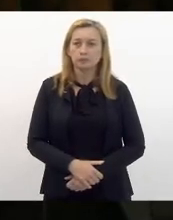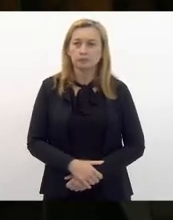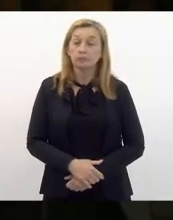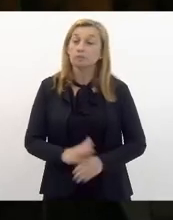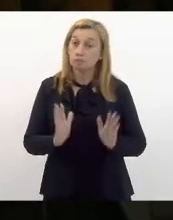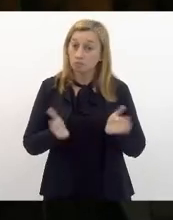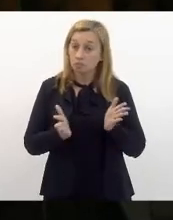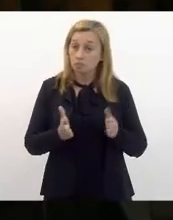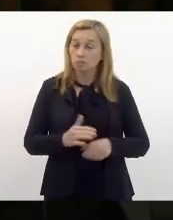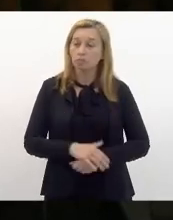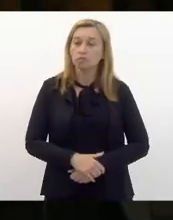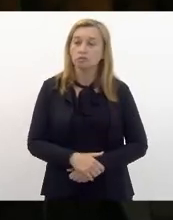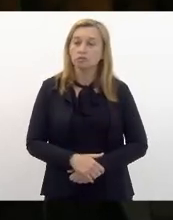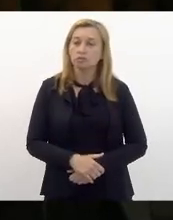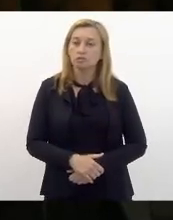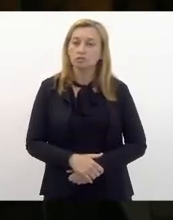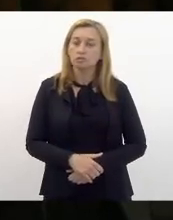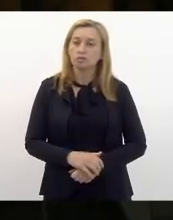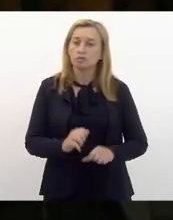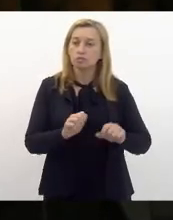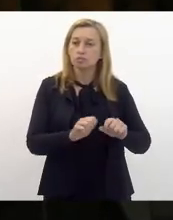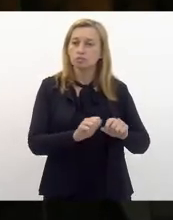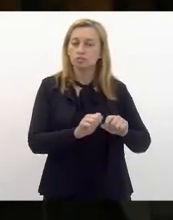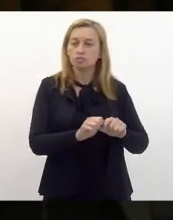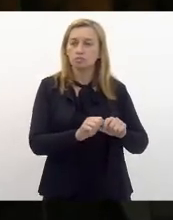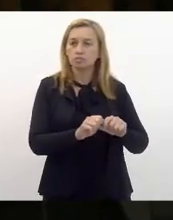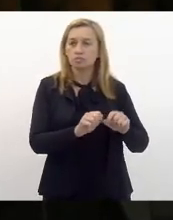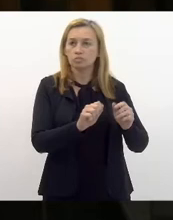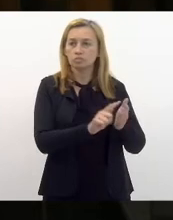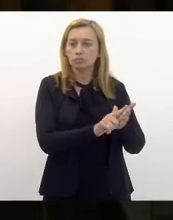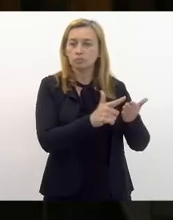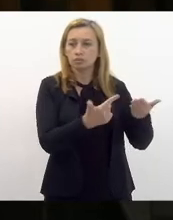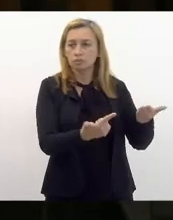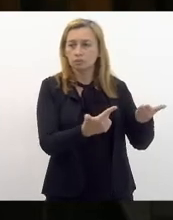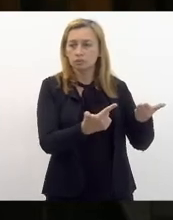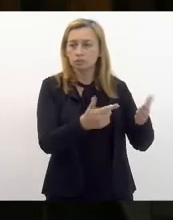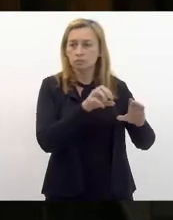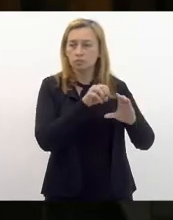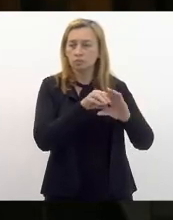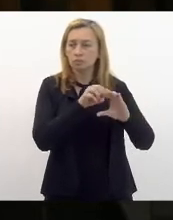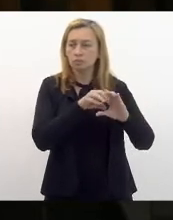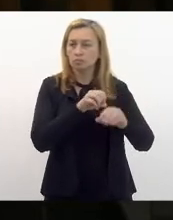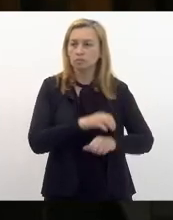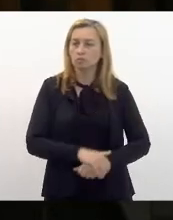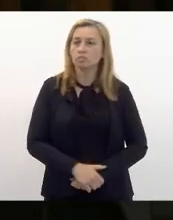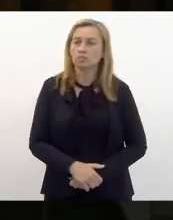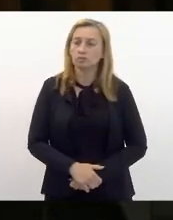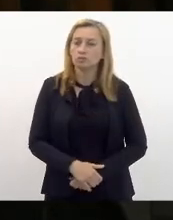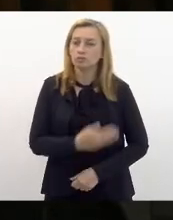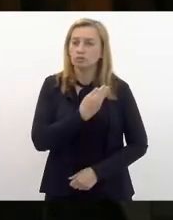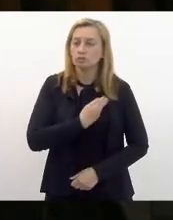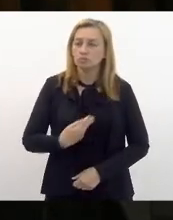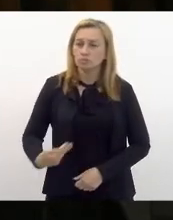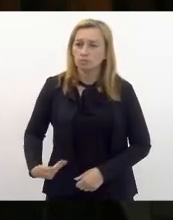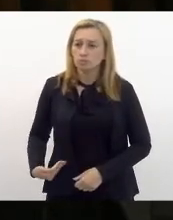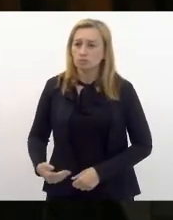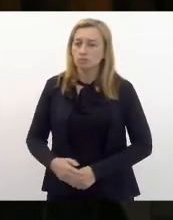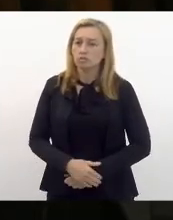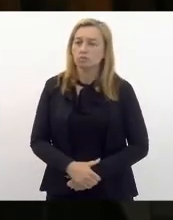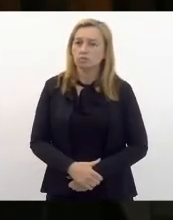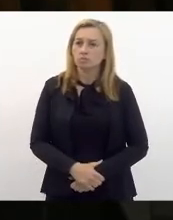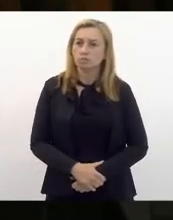e hoje no jornal O Globo está o governador